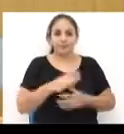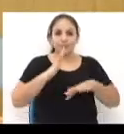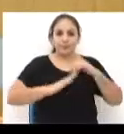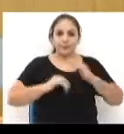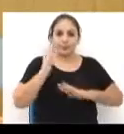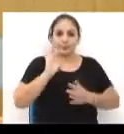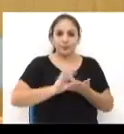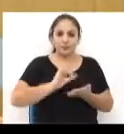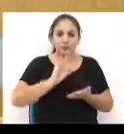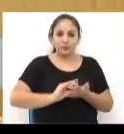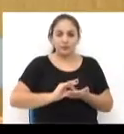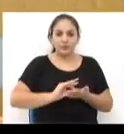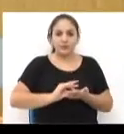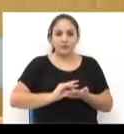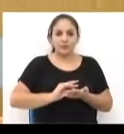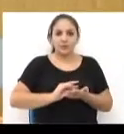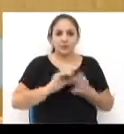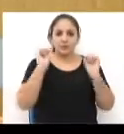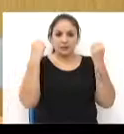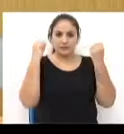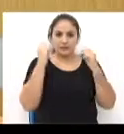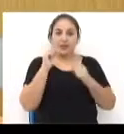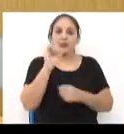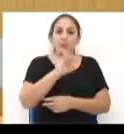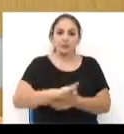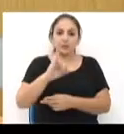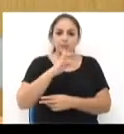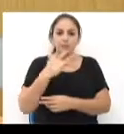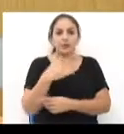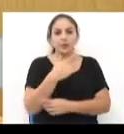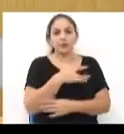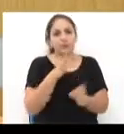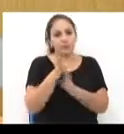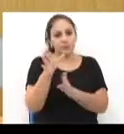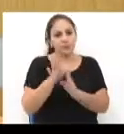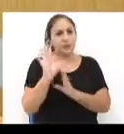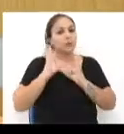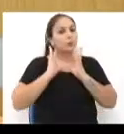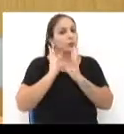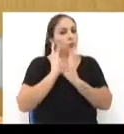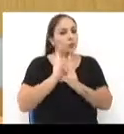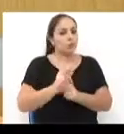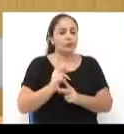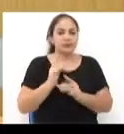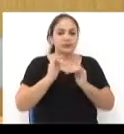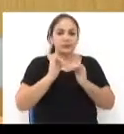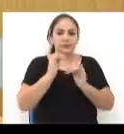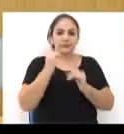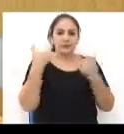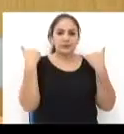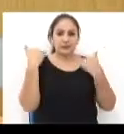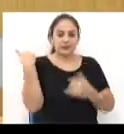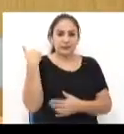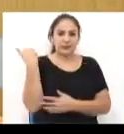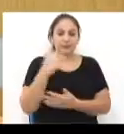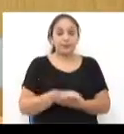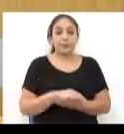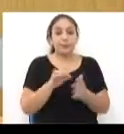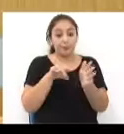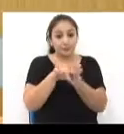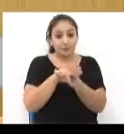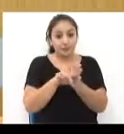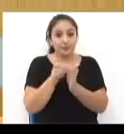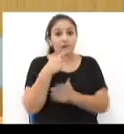de exercícios é essencial para a saúde e recomendada para todas as idades. Segundo pesquisas, a falta de